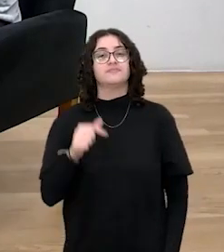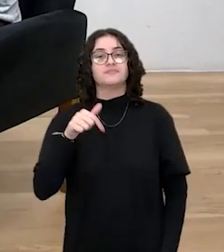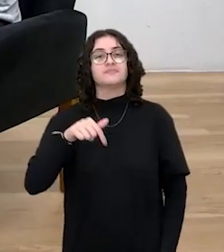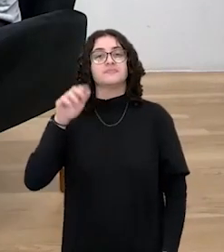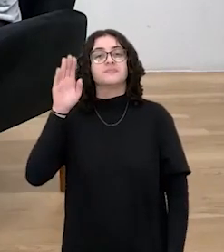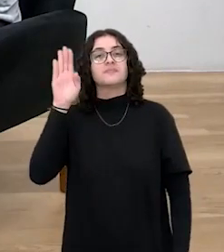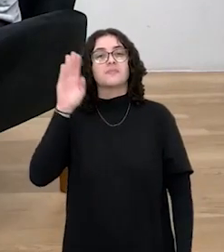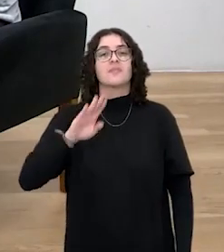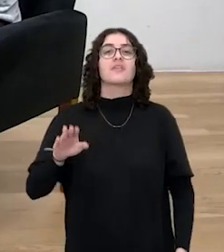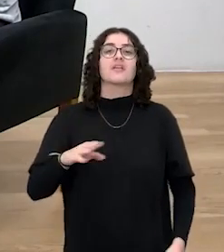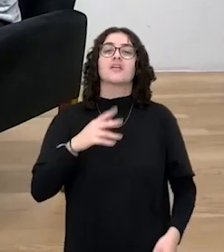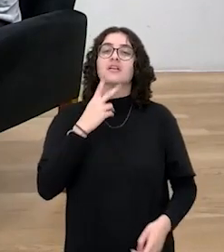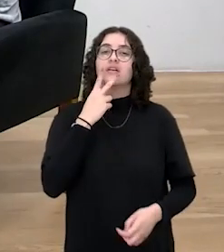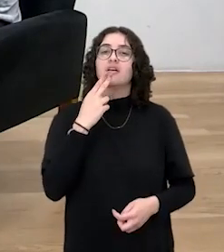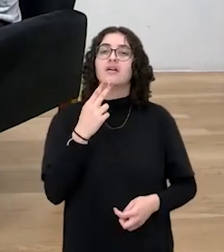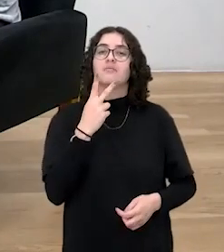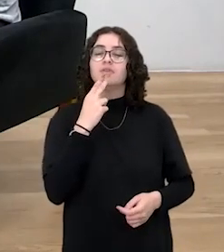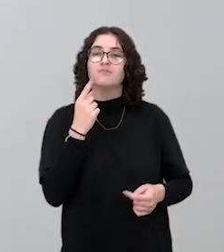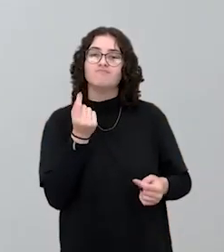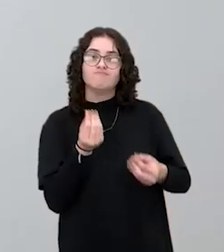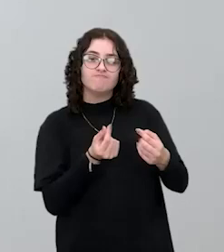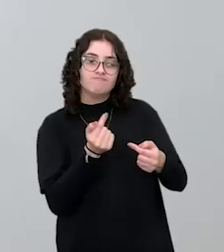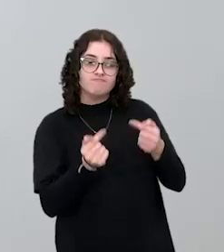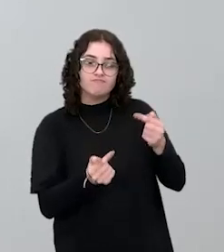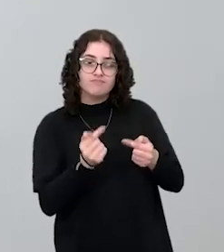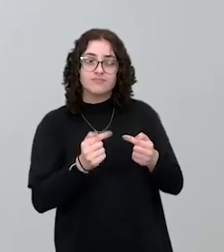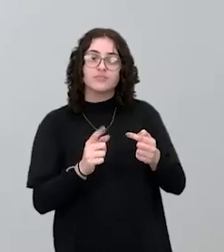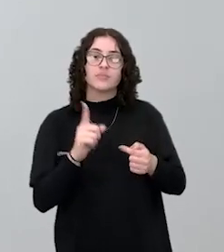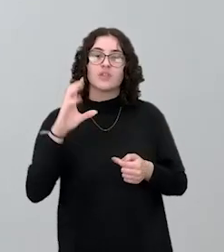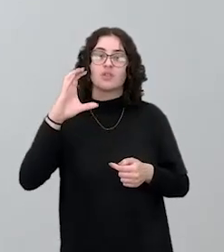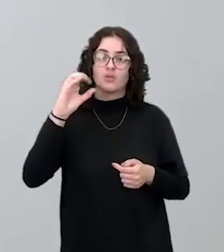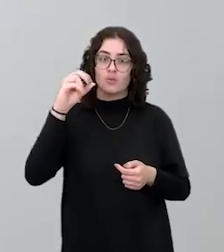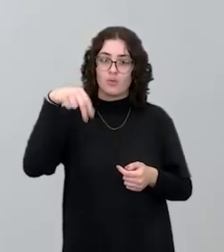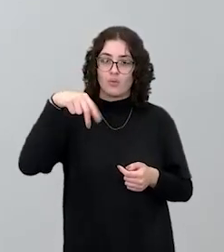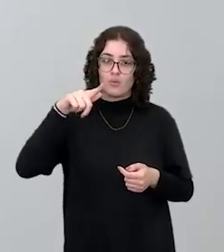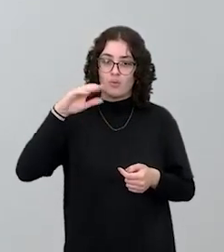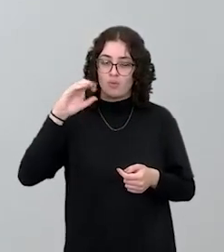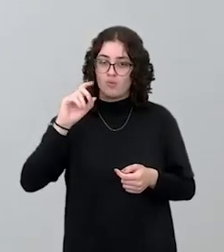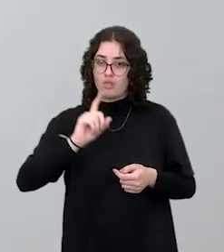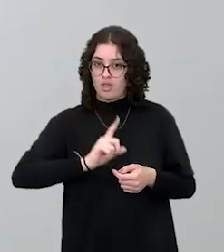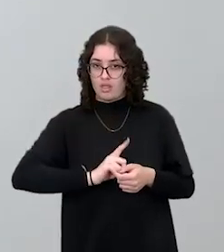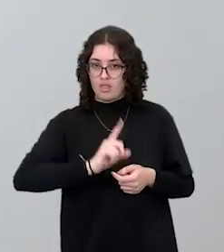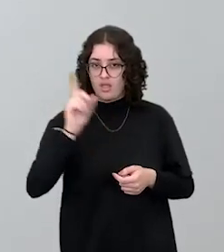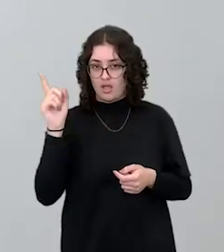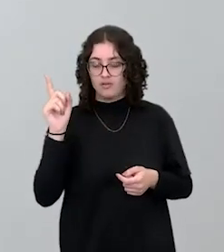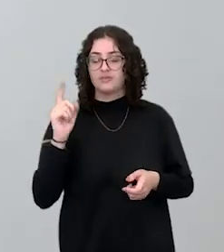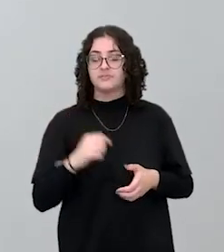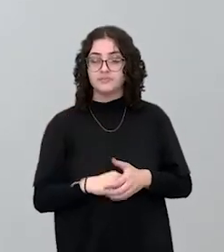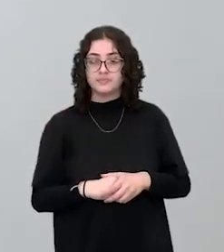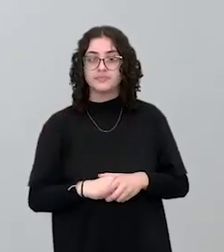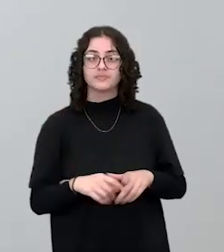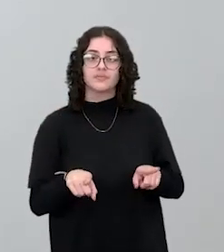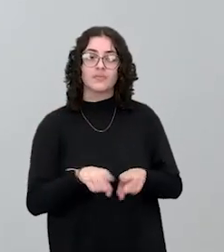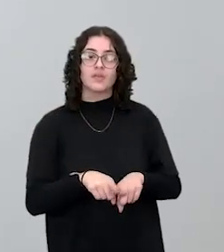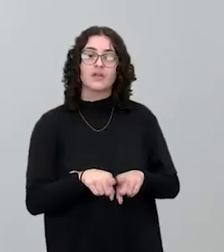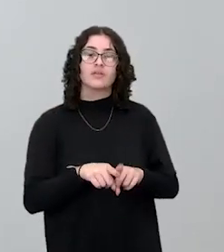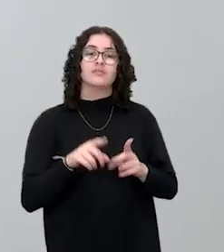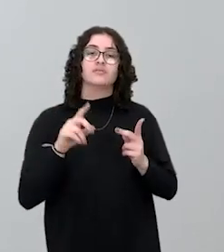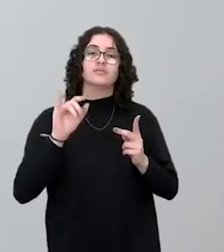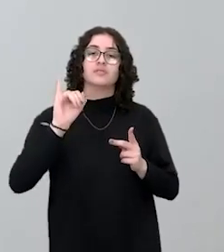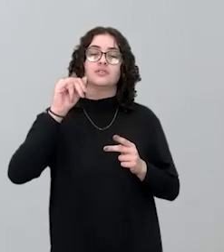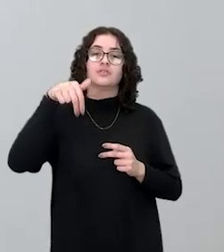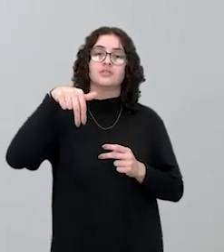país está abrindo negociações com o Congo, a República Democrática do Congo, e com a Indonésia,